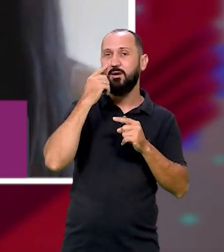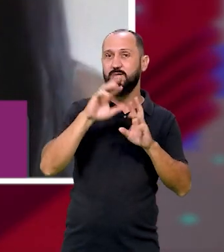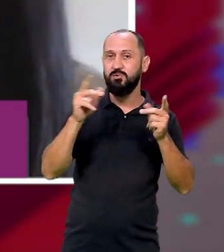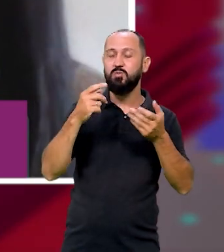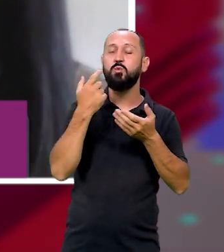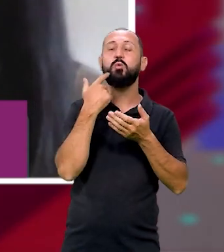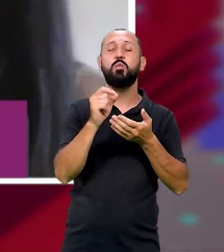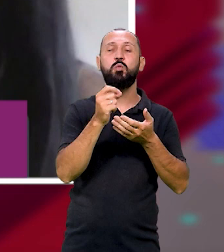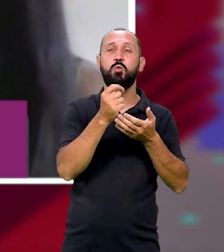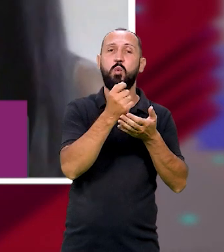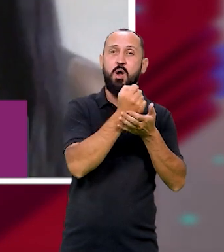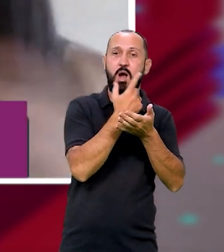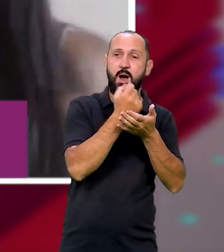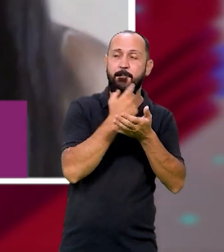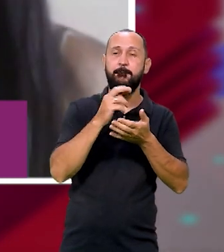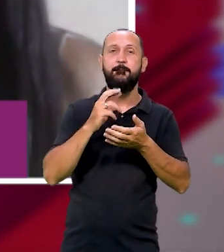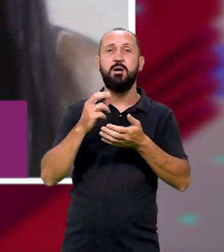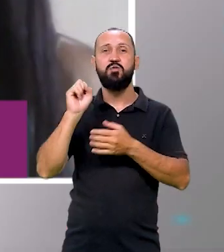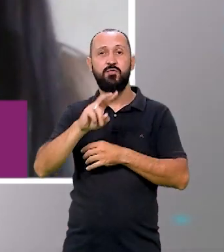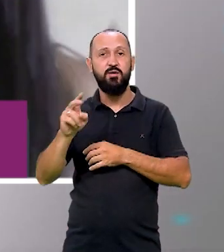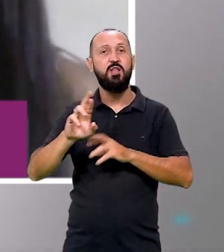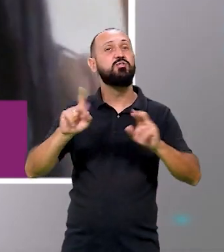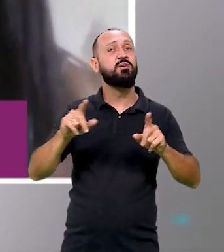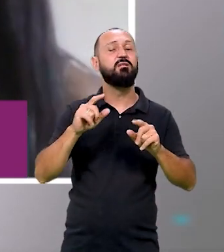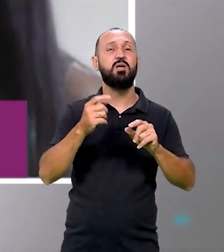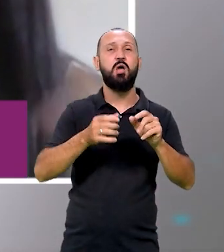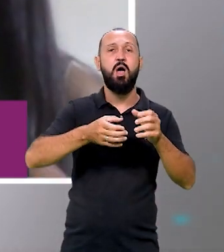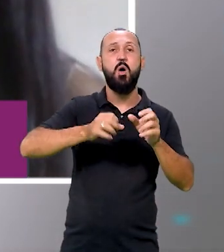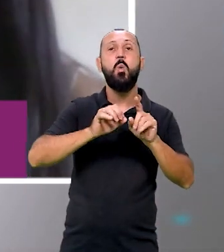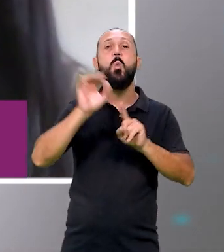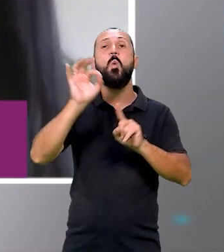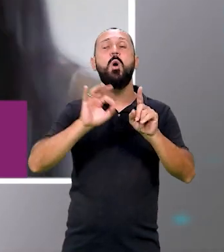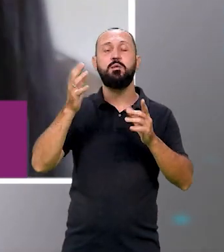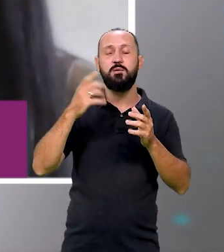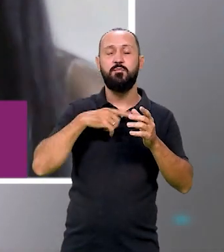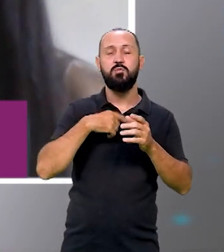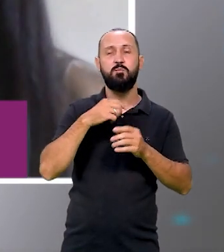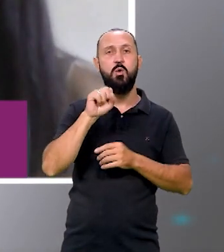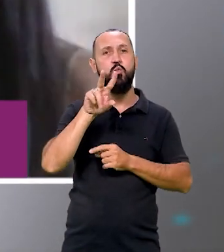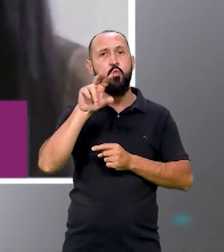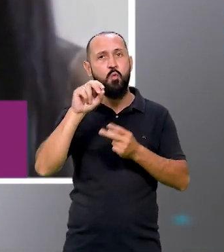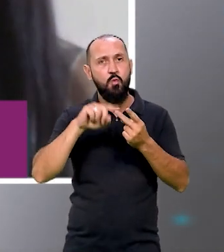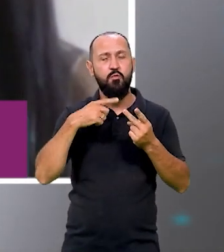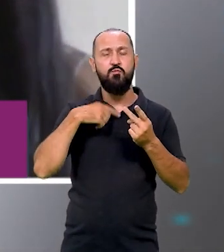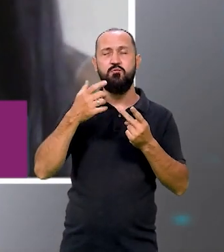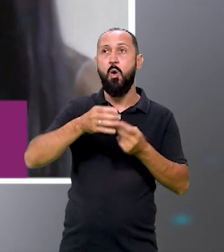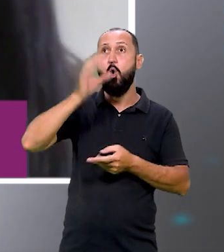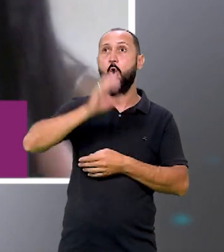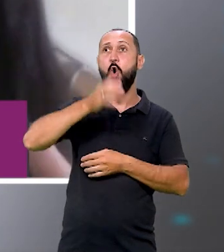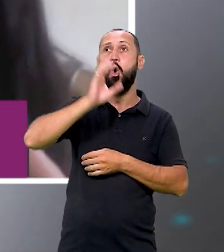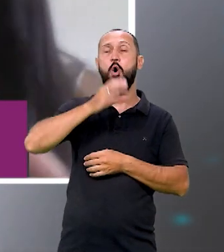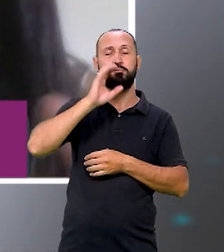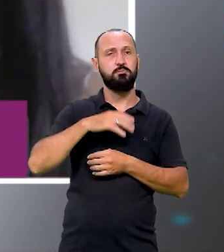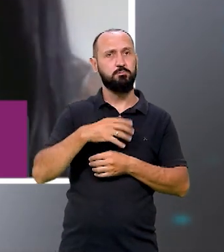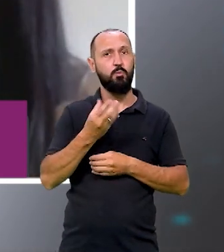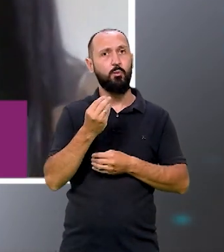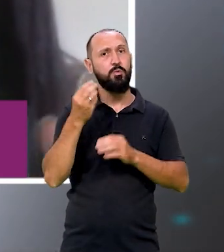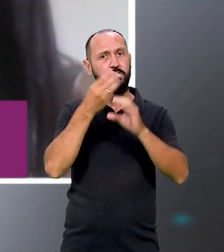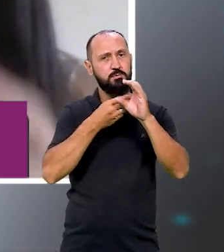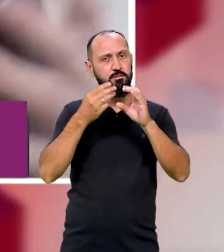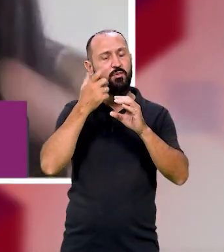forma alguma, gente, de forma alguma. Mas se você quer esse resultado rápido, vale a pena repensar e dar uma enxugada na alimentação,